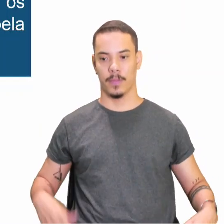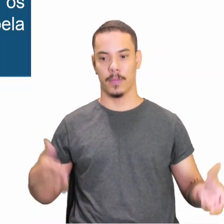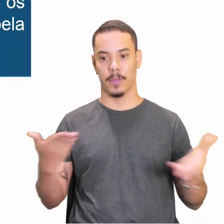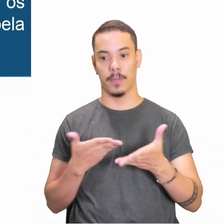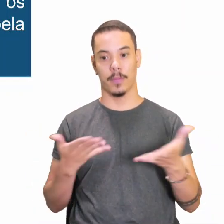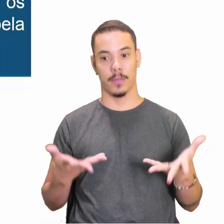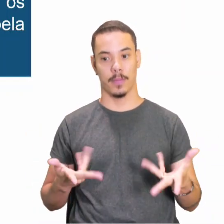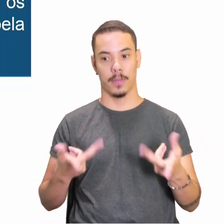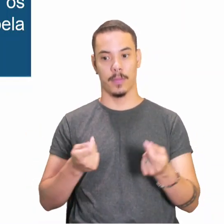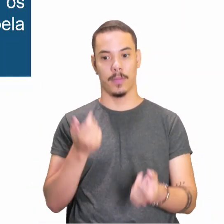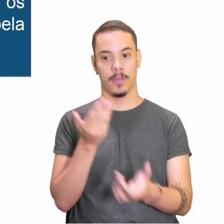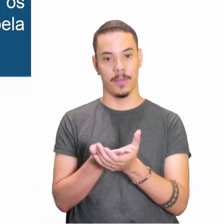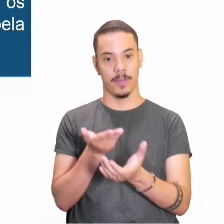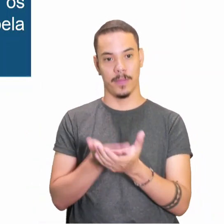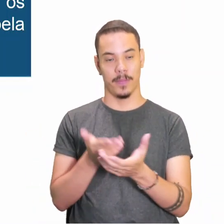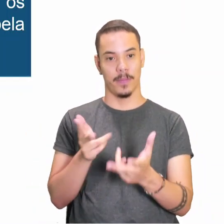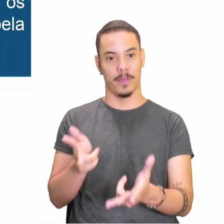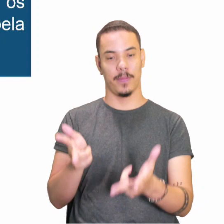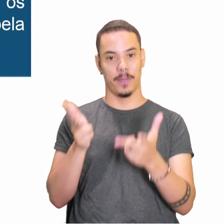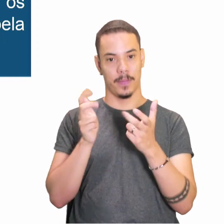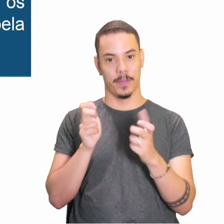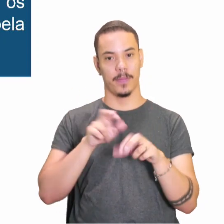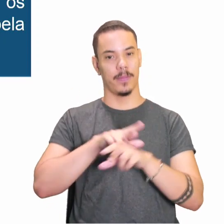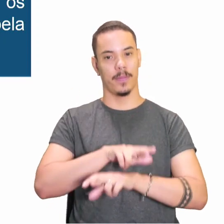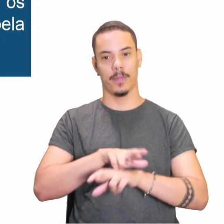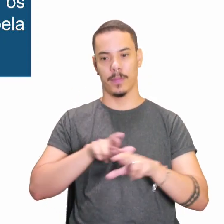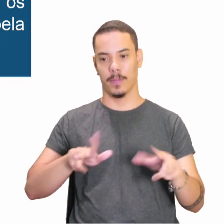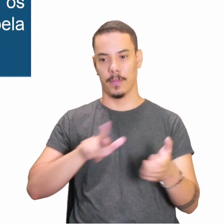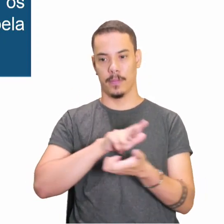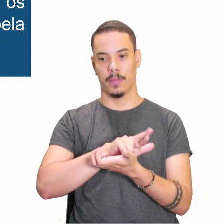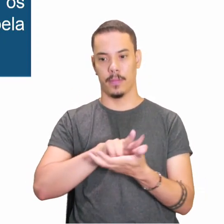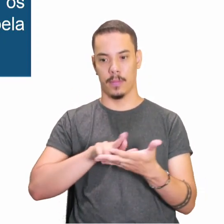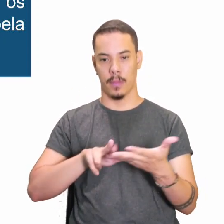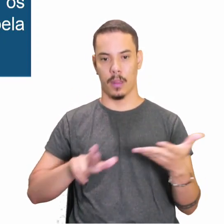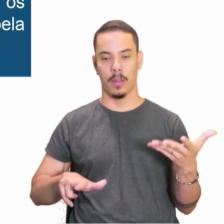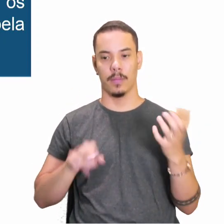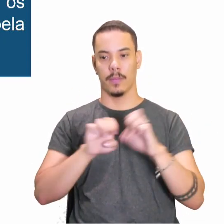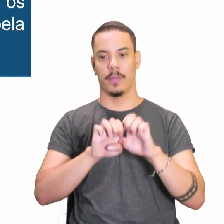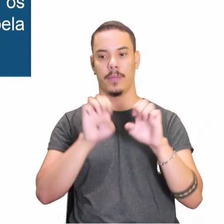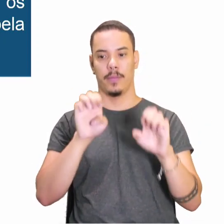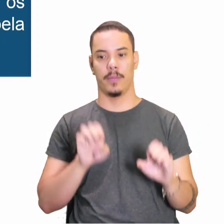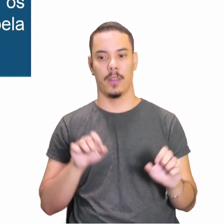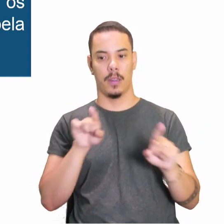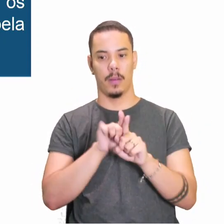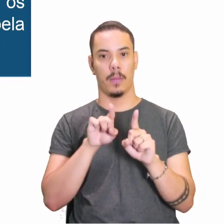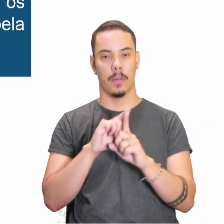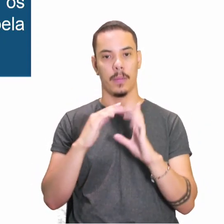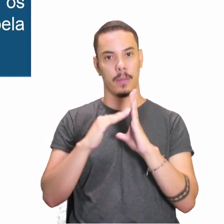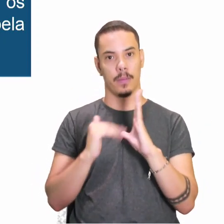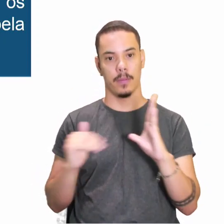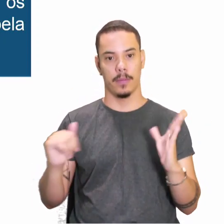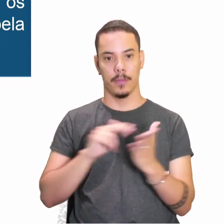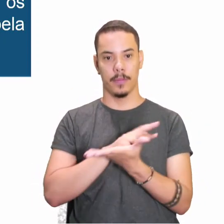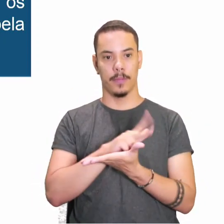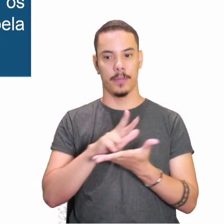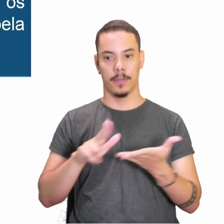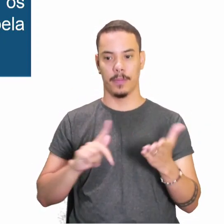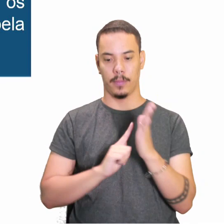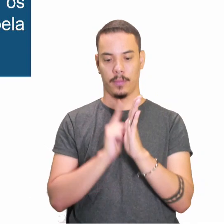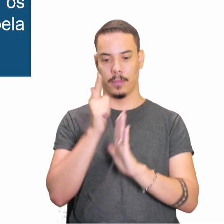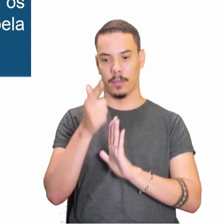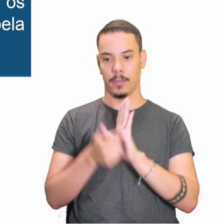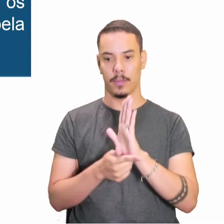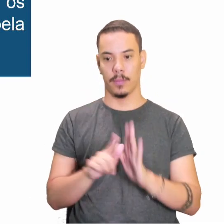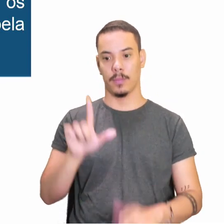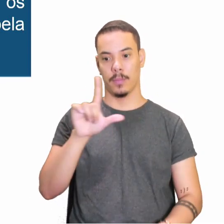aula. Perceber as peculiaridades estruturais e estilísticas de diferentes gêneros